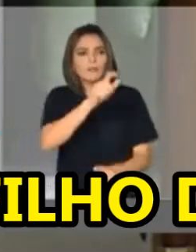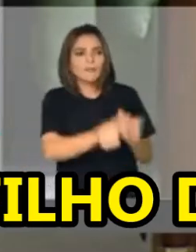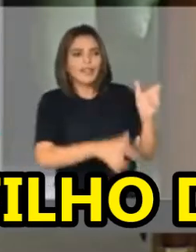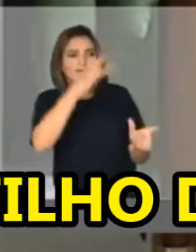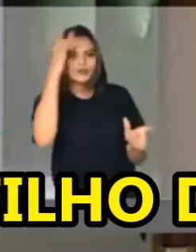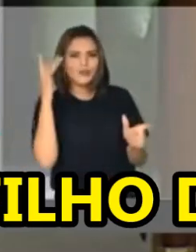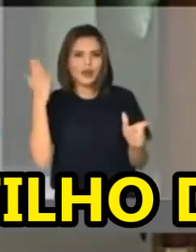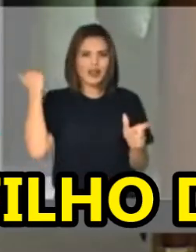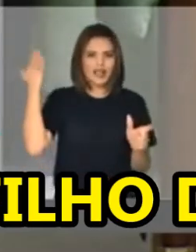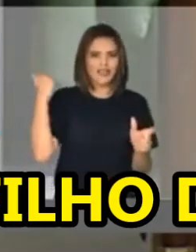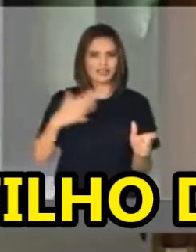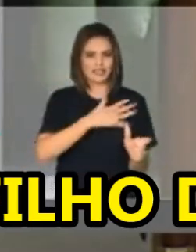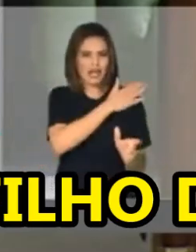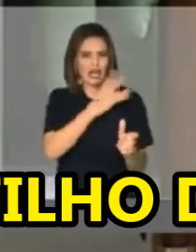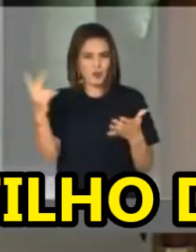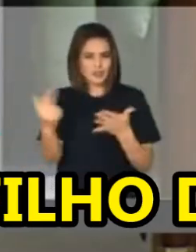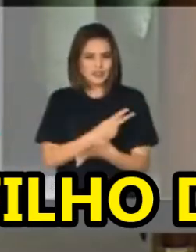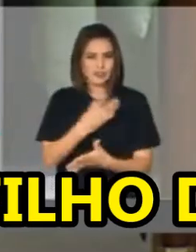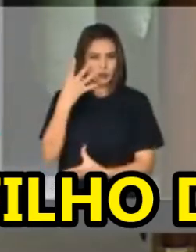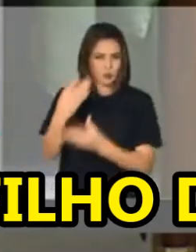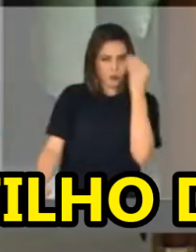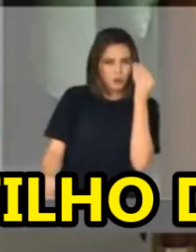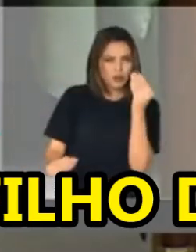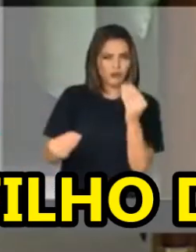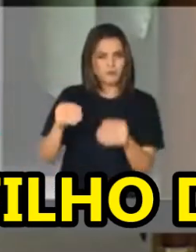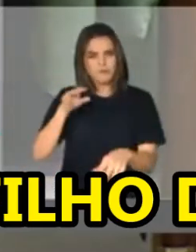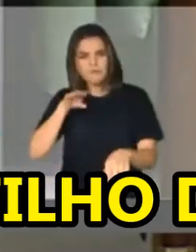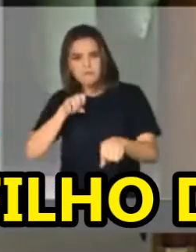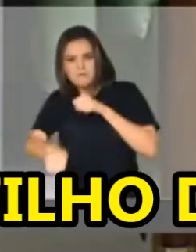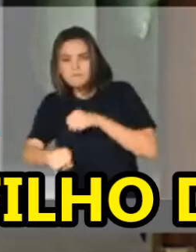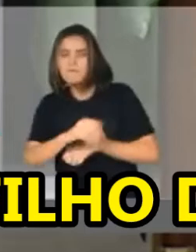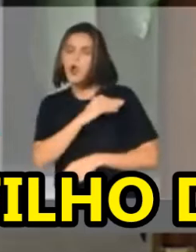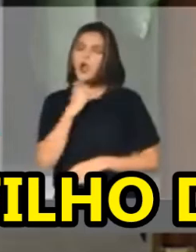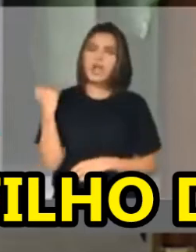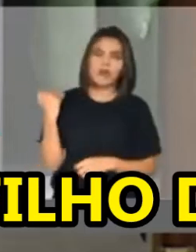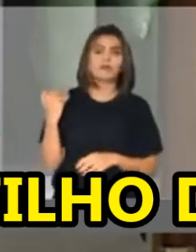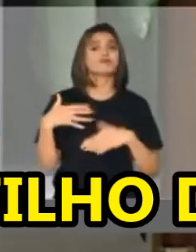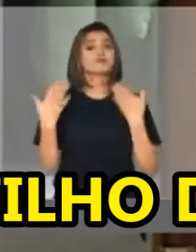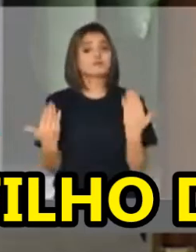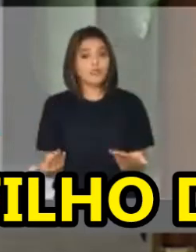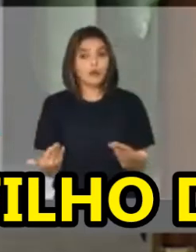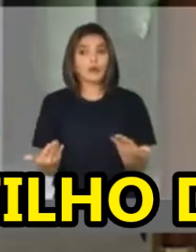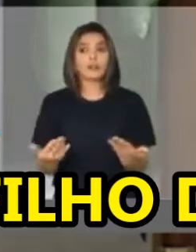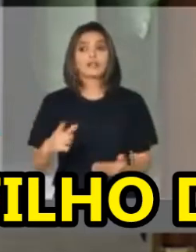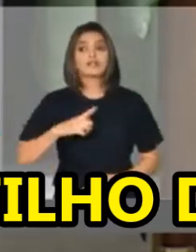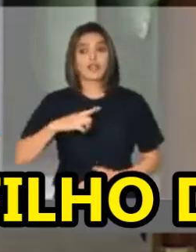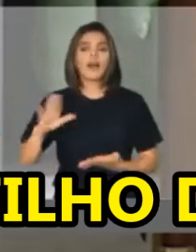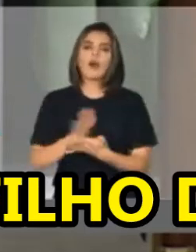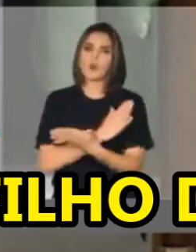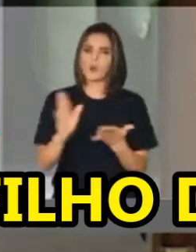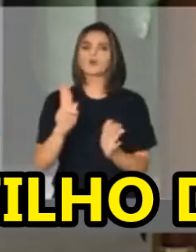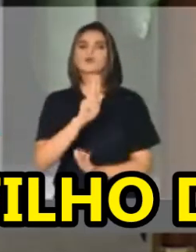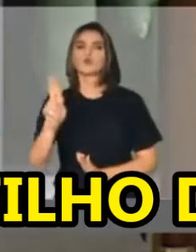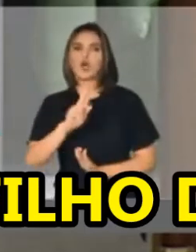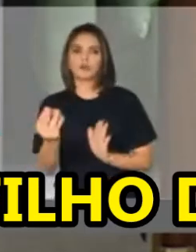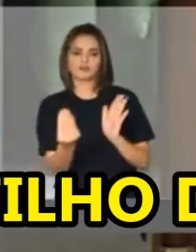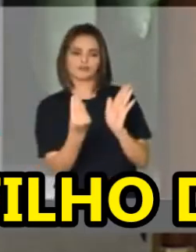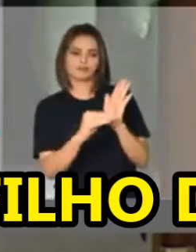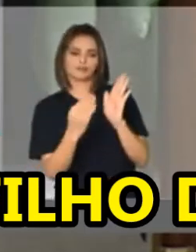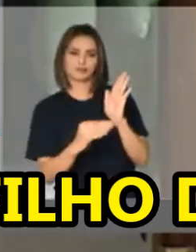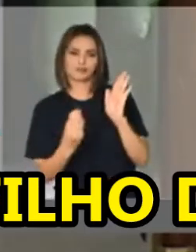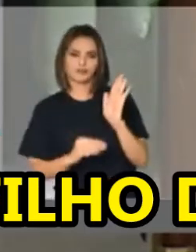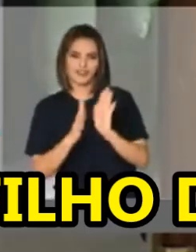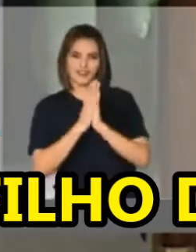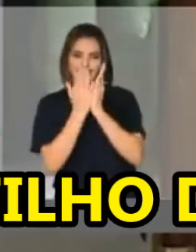aqui uma homenagem não apenas aos lutadores brasileiros. Aliás, alguns nomes foram inscritos hoje no livro de